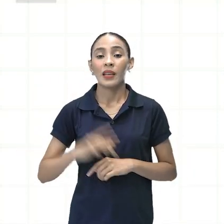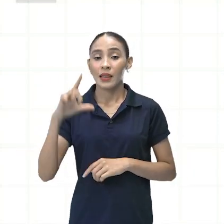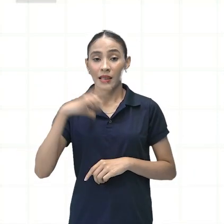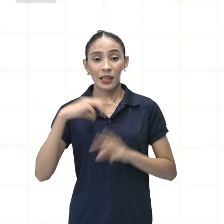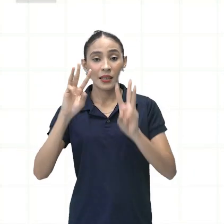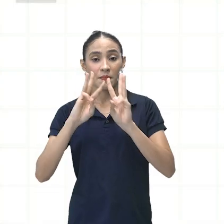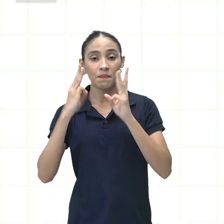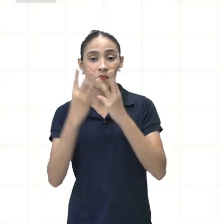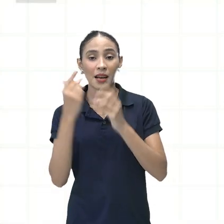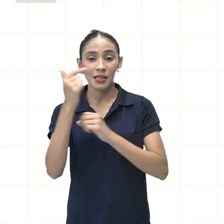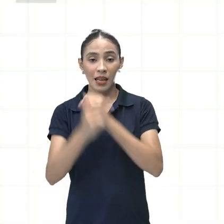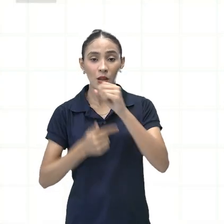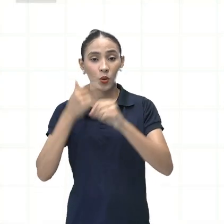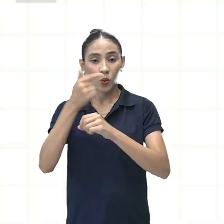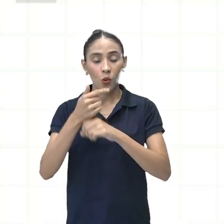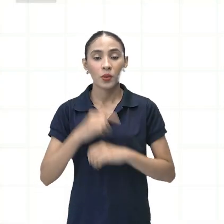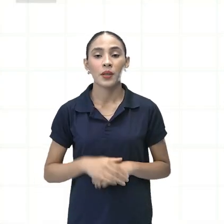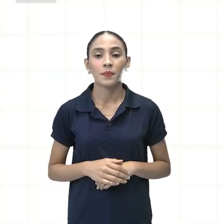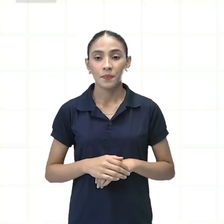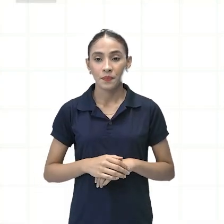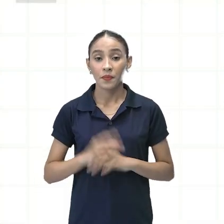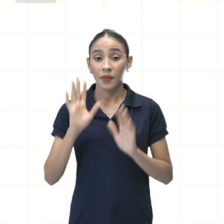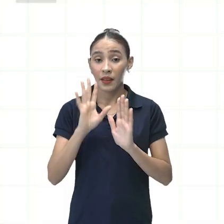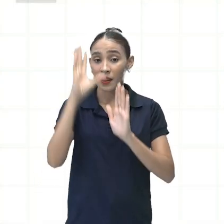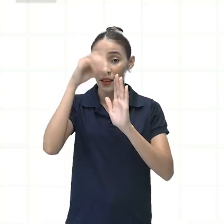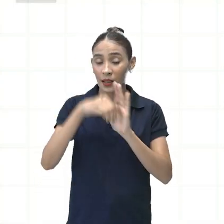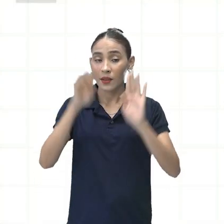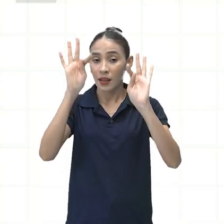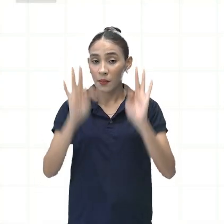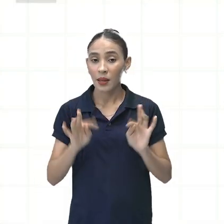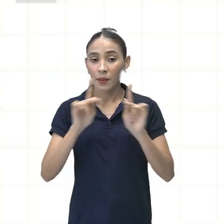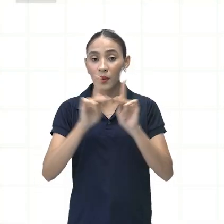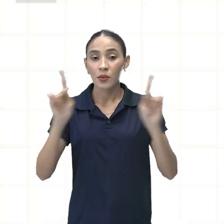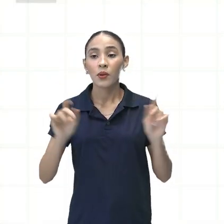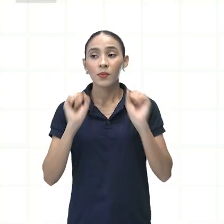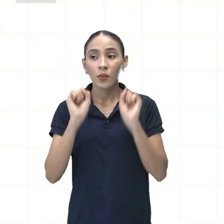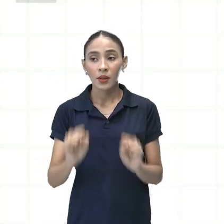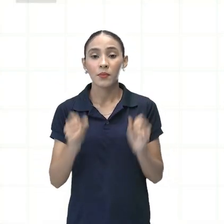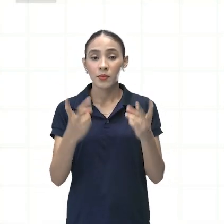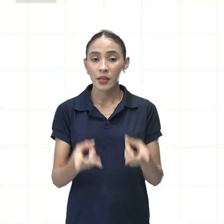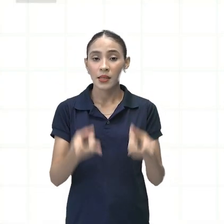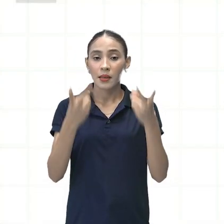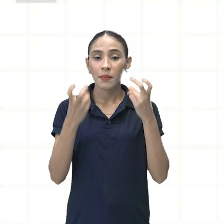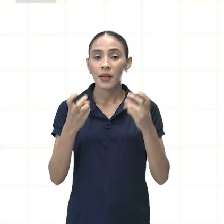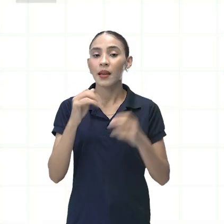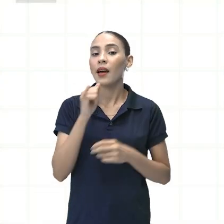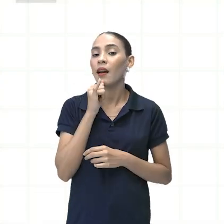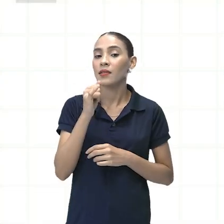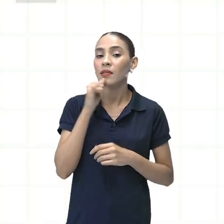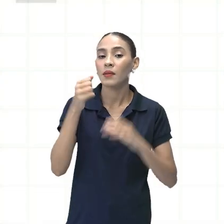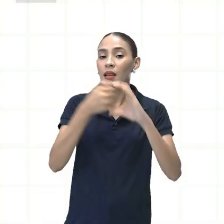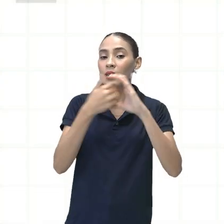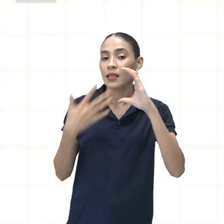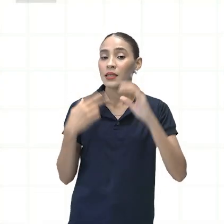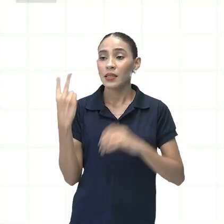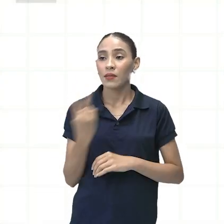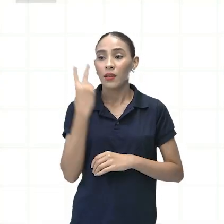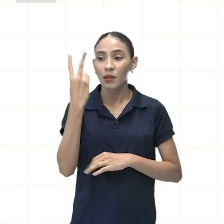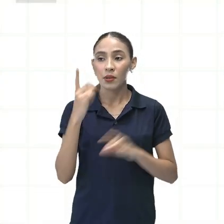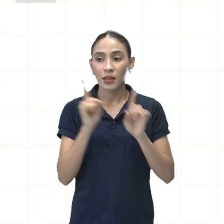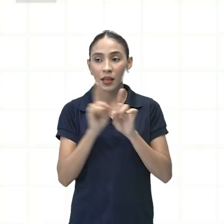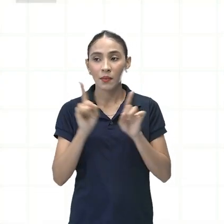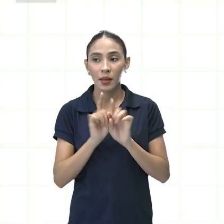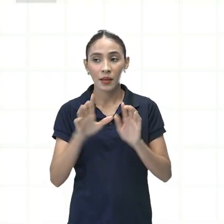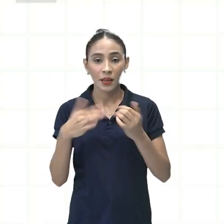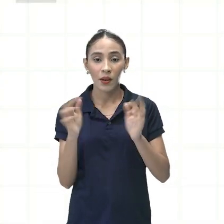massa atômica descrita aqui. Então, lá na tabela periódica, nós podemos identificar esses elementos, esses valores também.